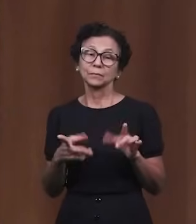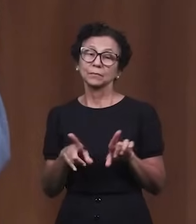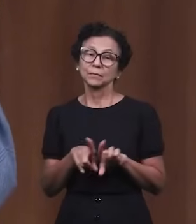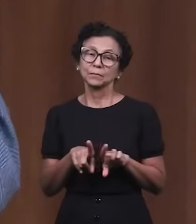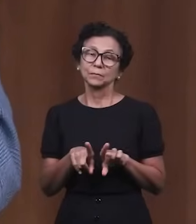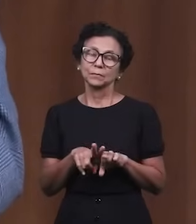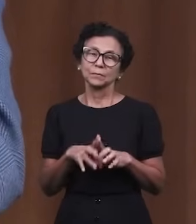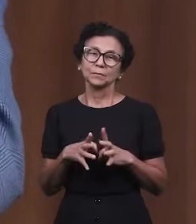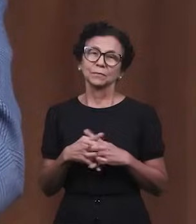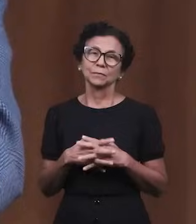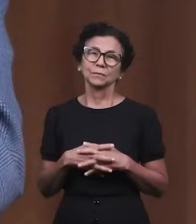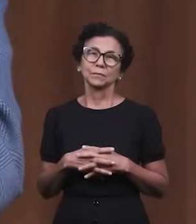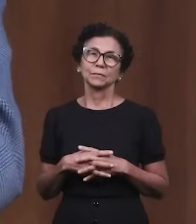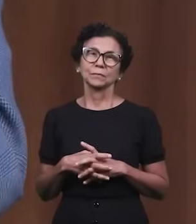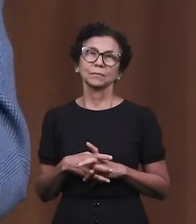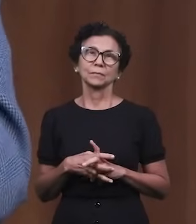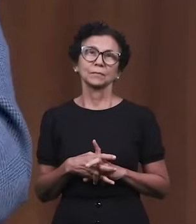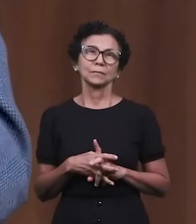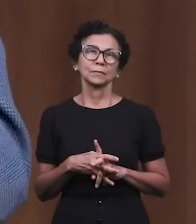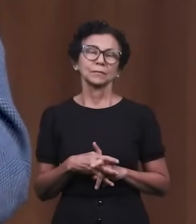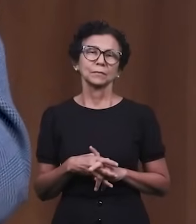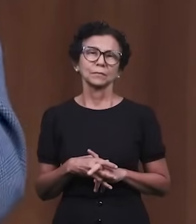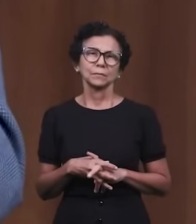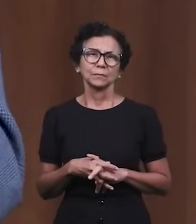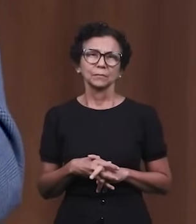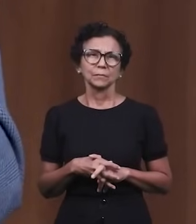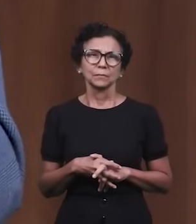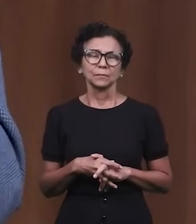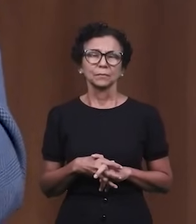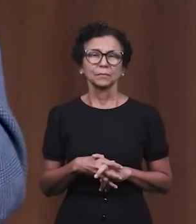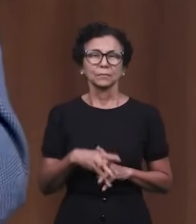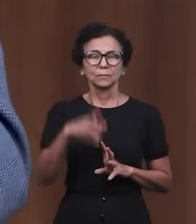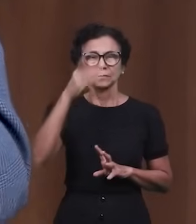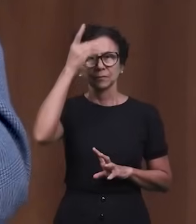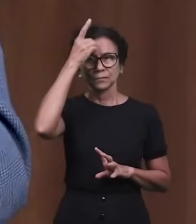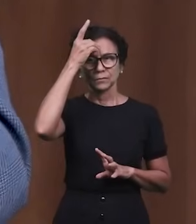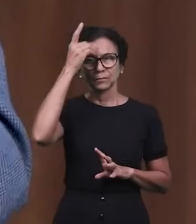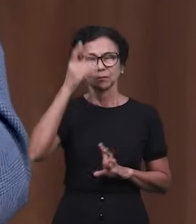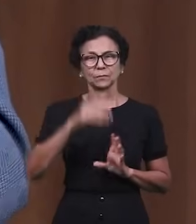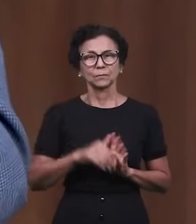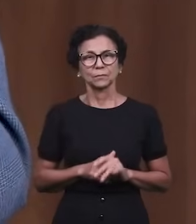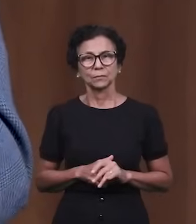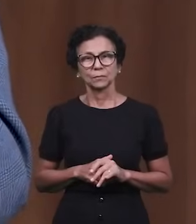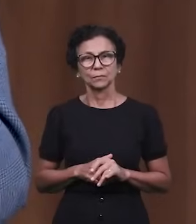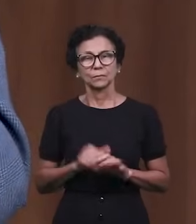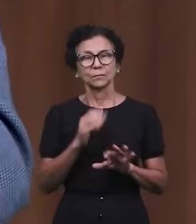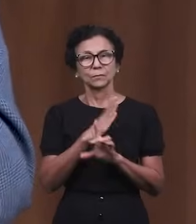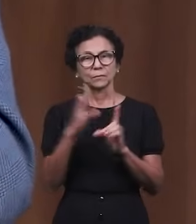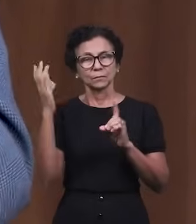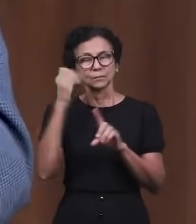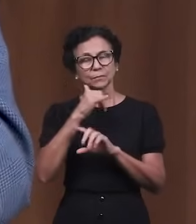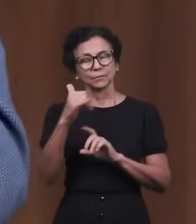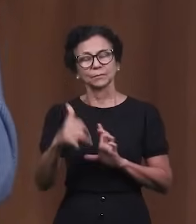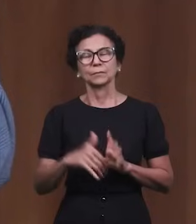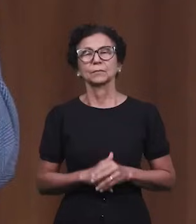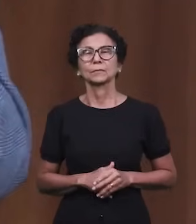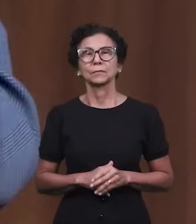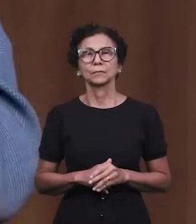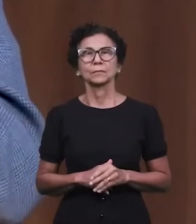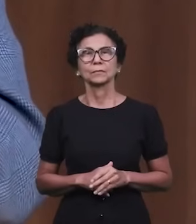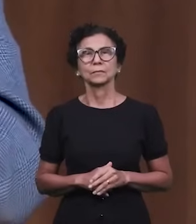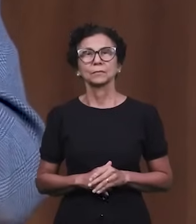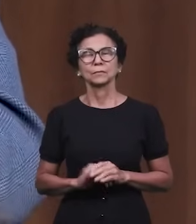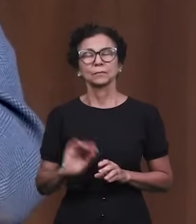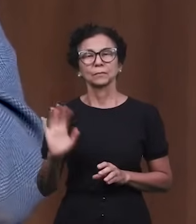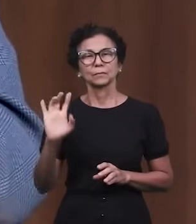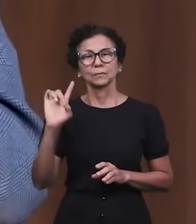E também vamos falar sobre os dons também, não sei se vai dar tempo do próximo programa. E o culto profético. Mas nós